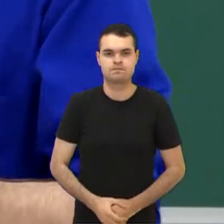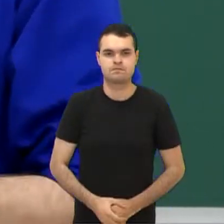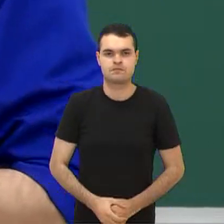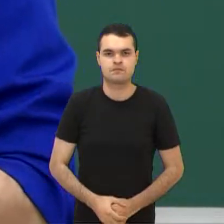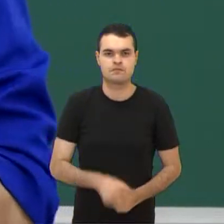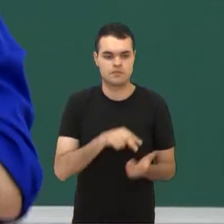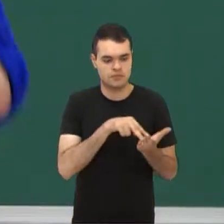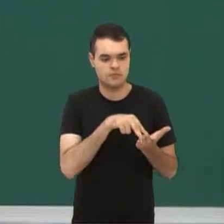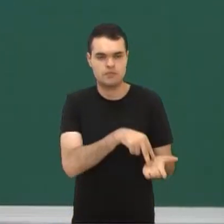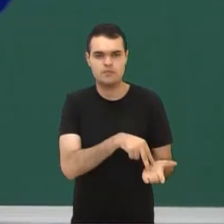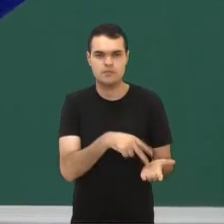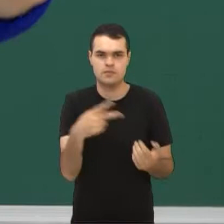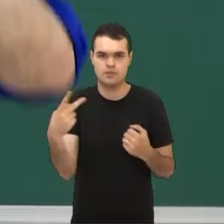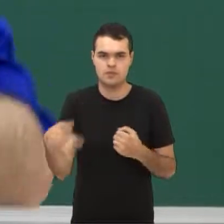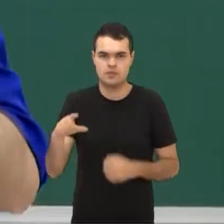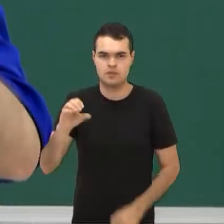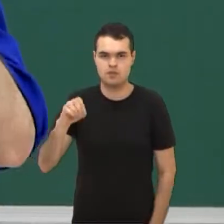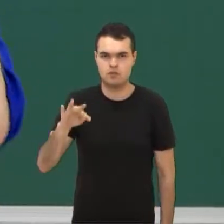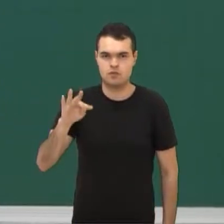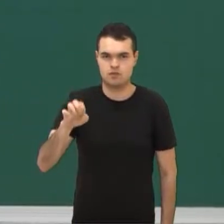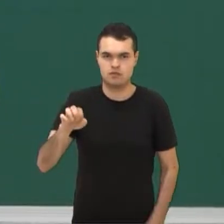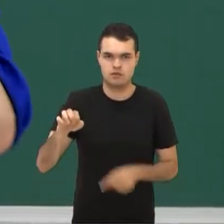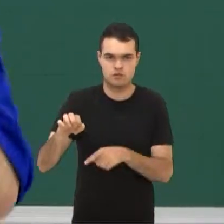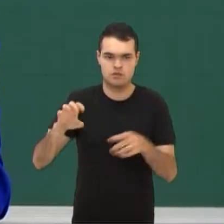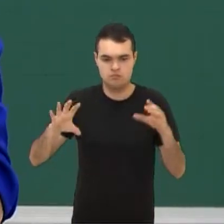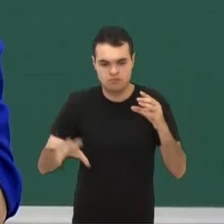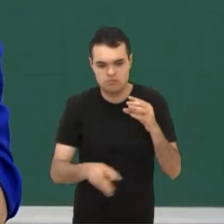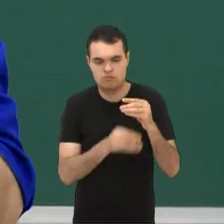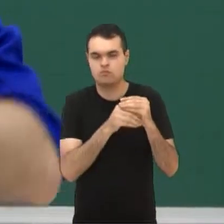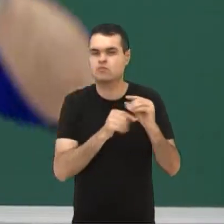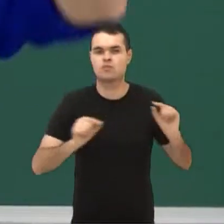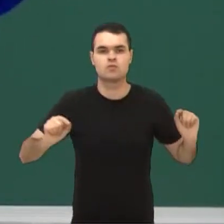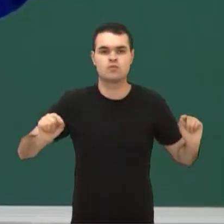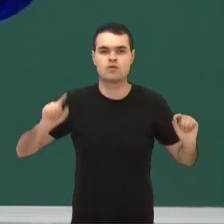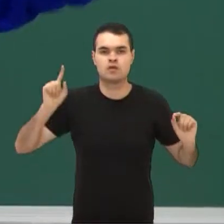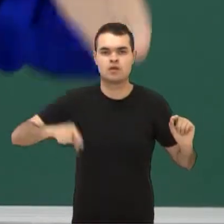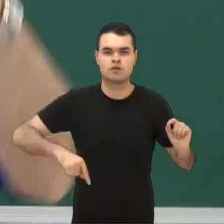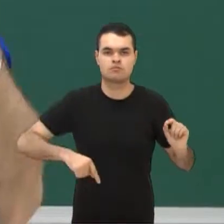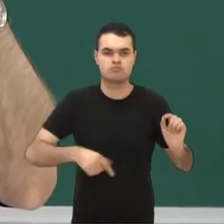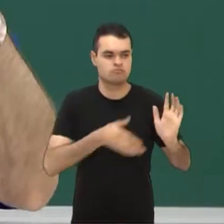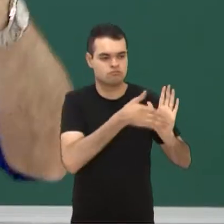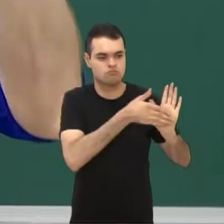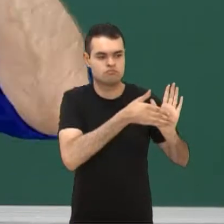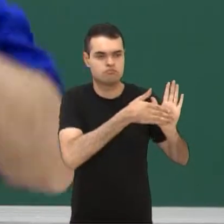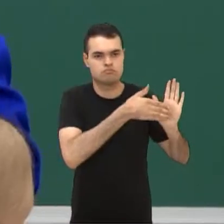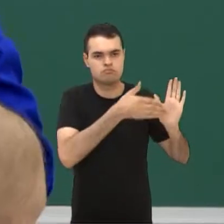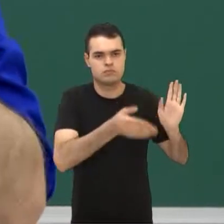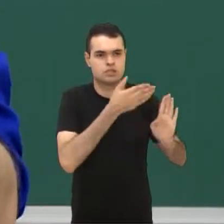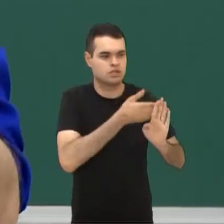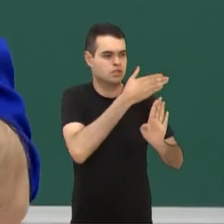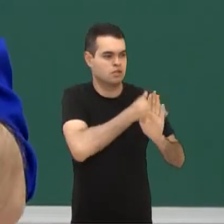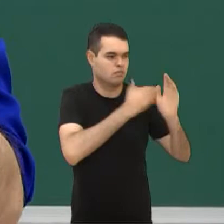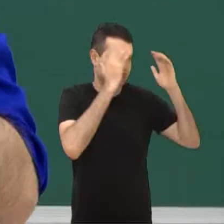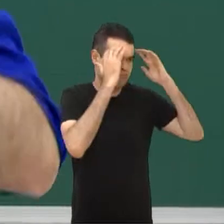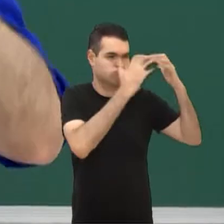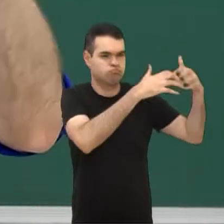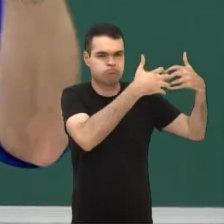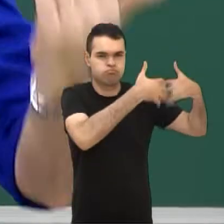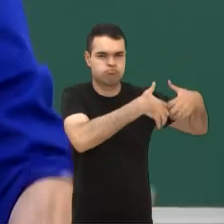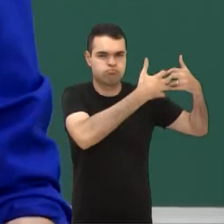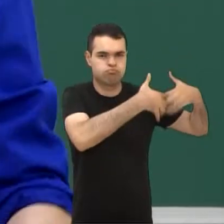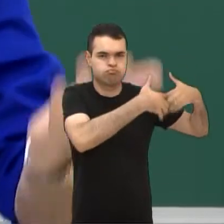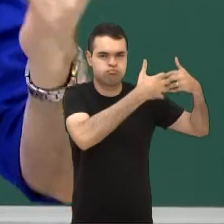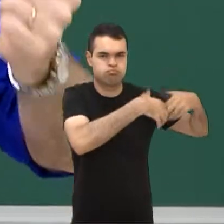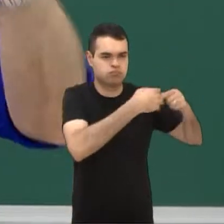positivismo de Augusto Comte, ele vai complementar justamente essa ideia que a gente vem vendo lá do racionalismo e do empirismo, que